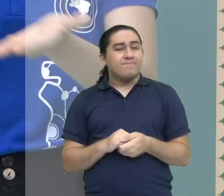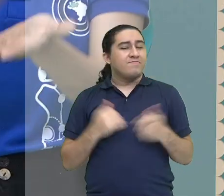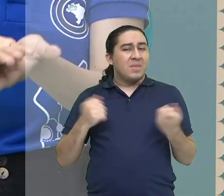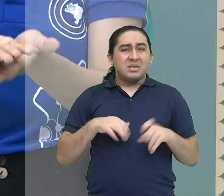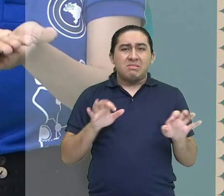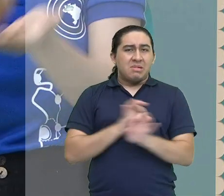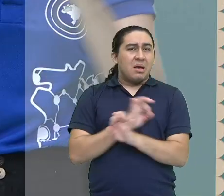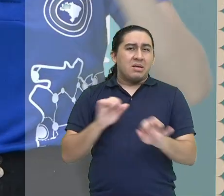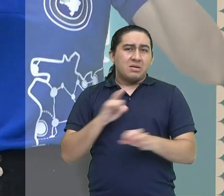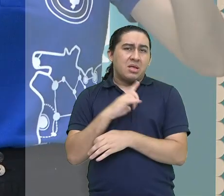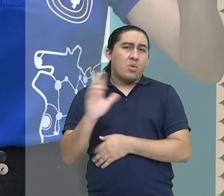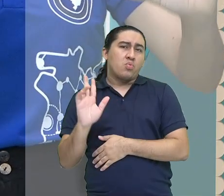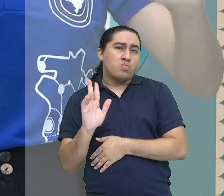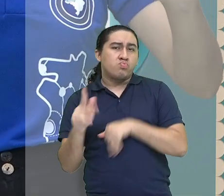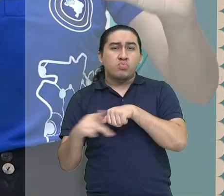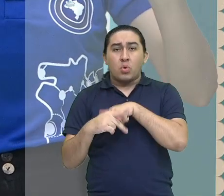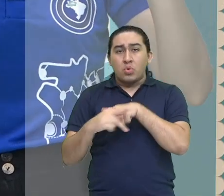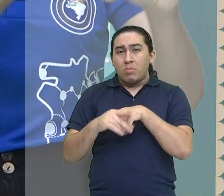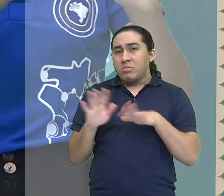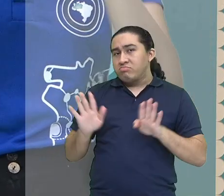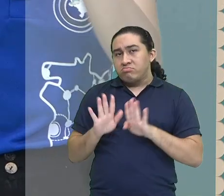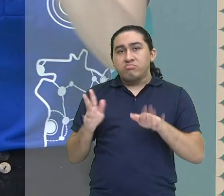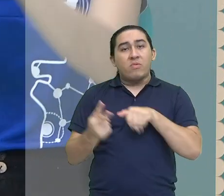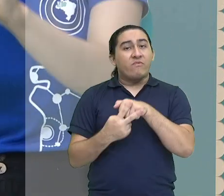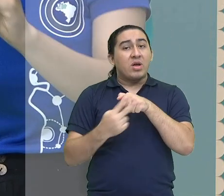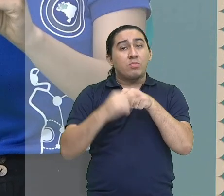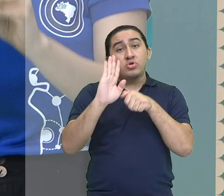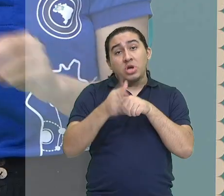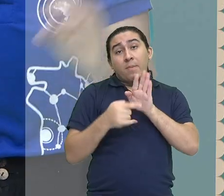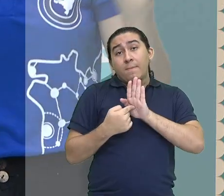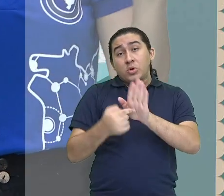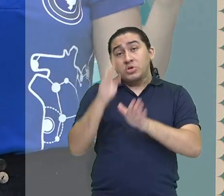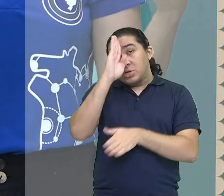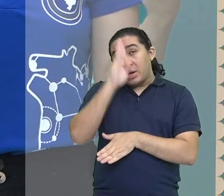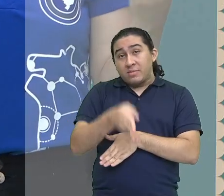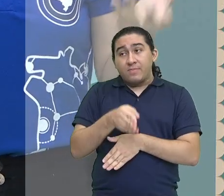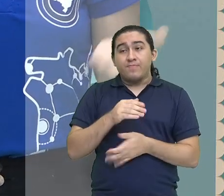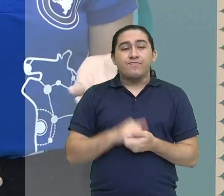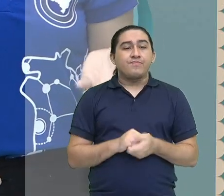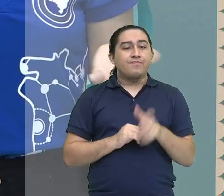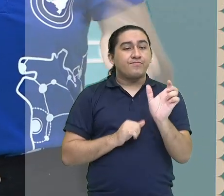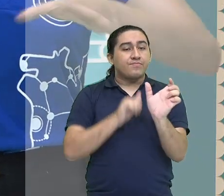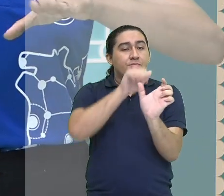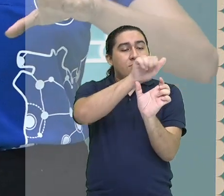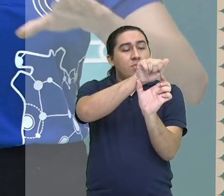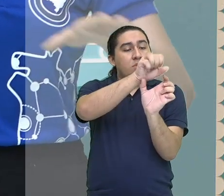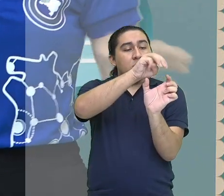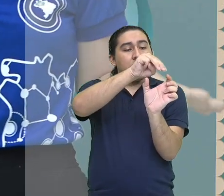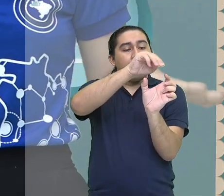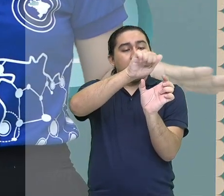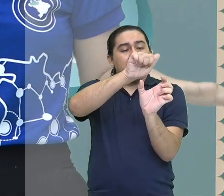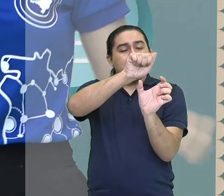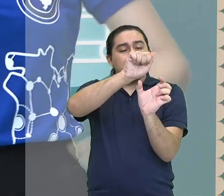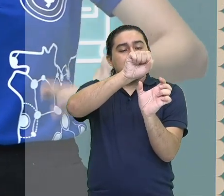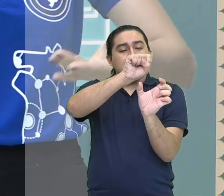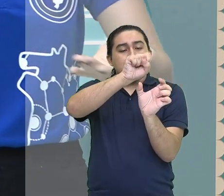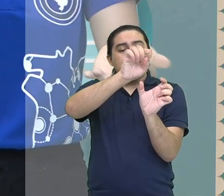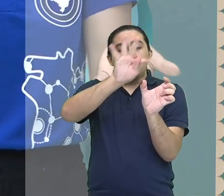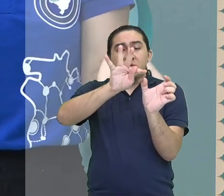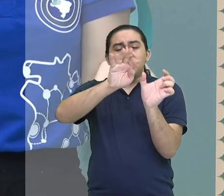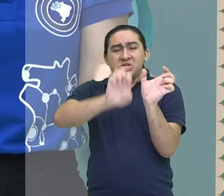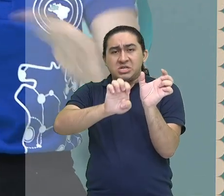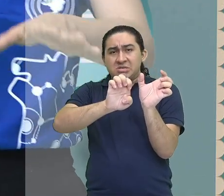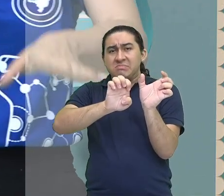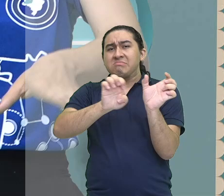precisa colocar o pronome. O próprio verbo já mostra isso. Amaste. Quase ninguém usa, ninguém fala